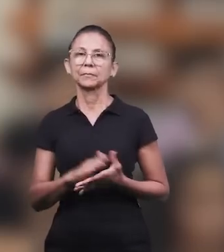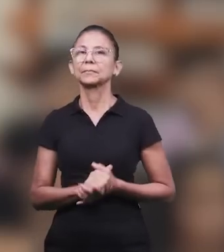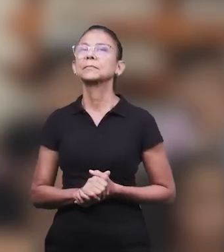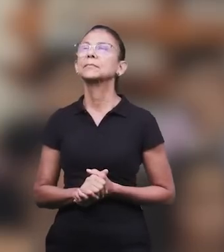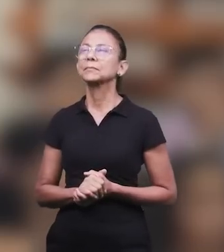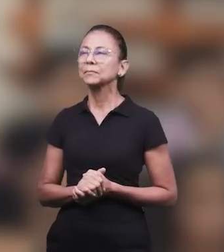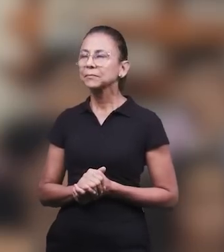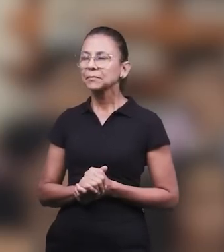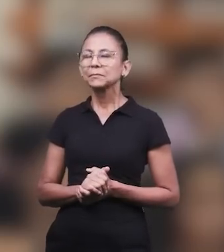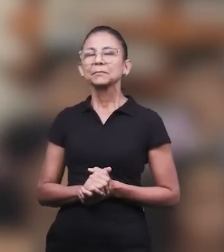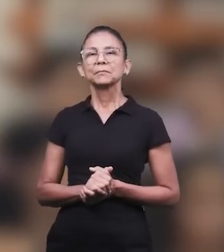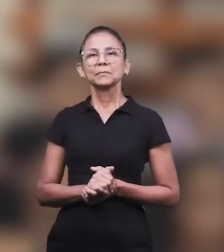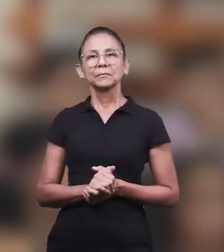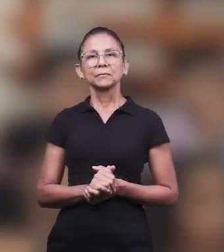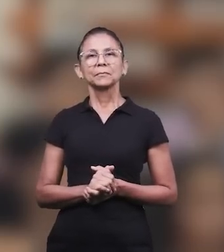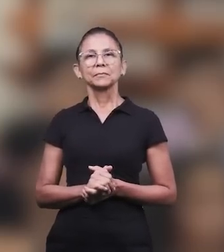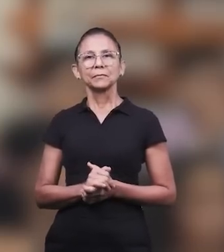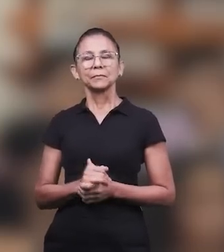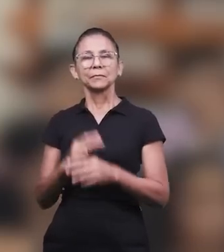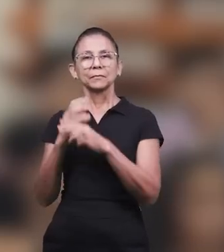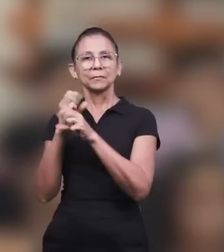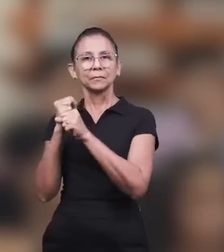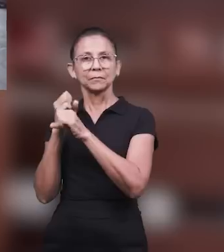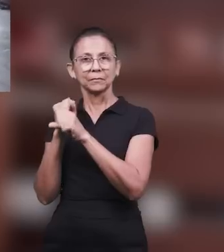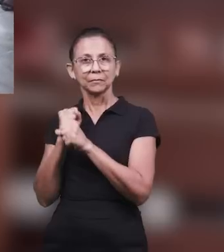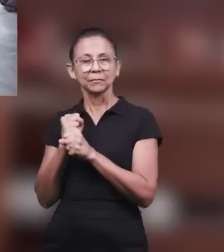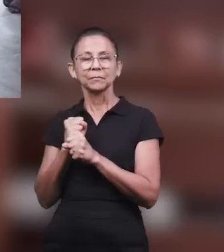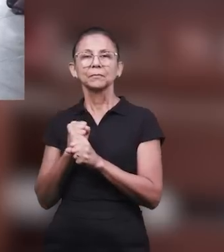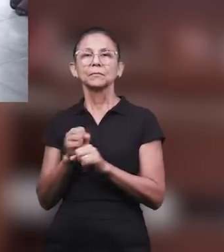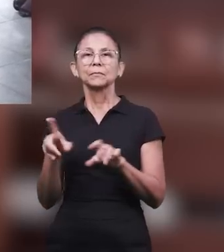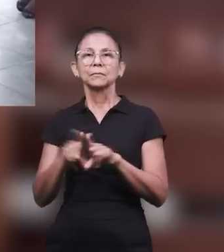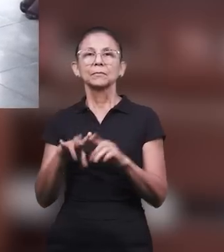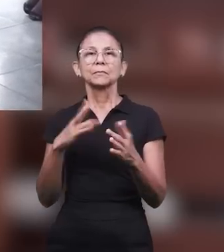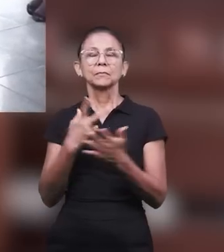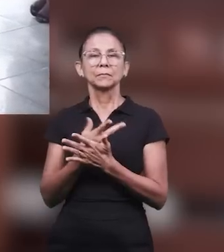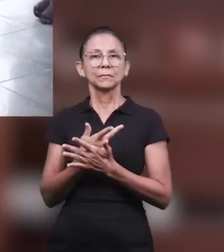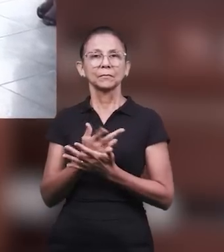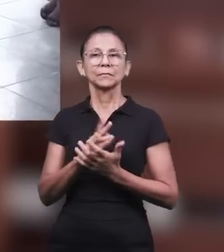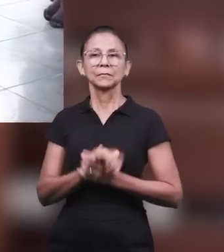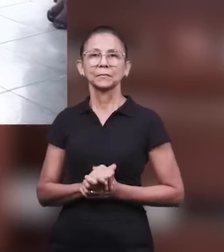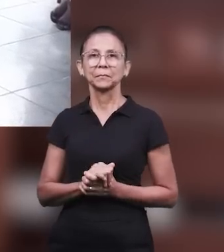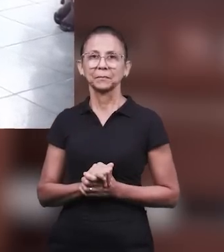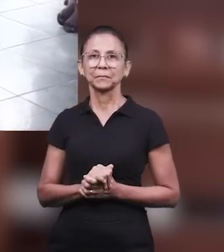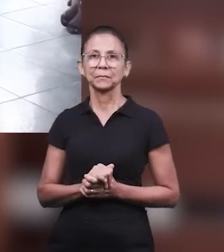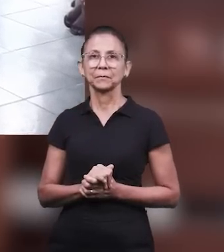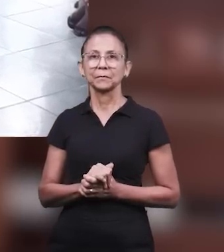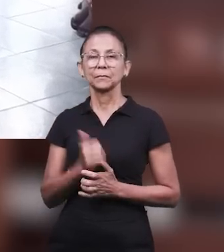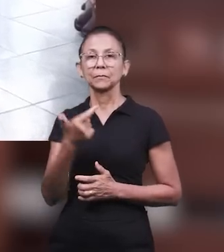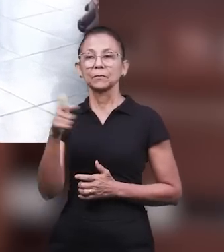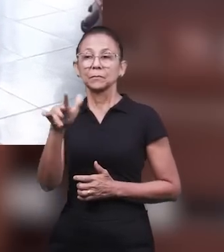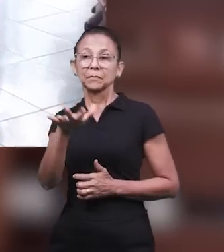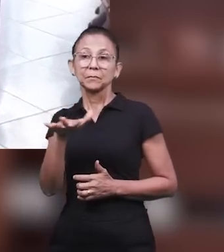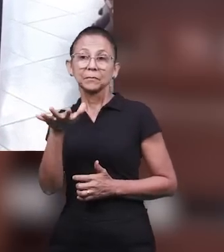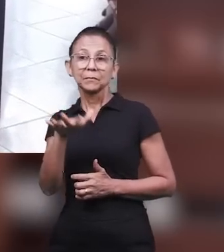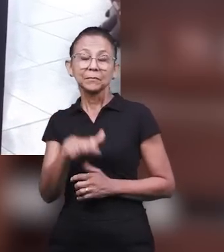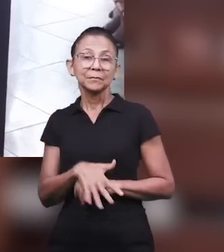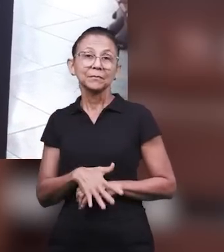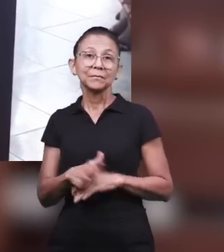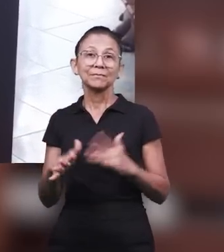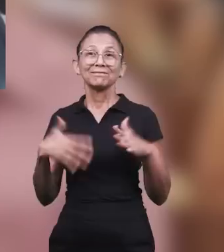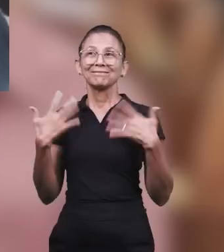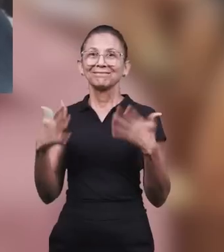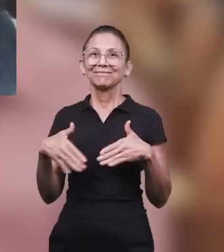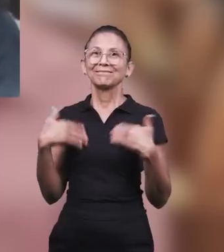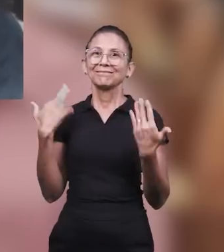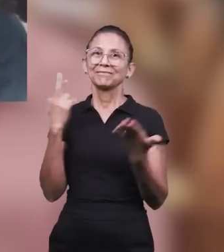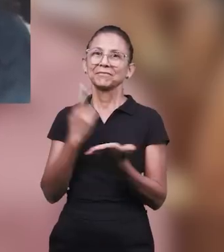nessa mesma proporção, também foi o registrado na evangelização na cidade de Areia Branca, onde os irmãos se alegraram muito pelo